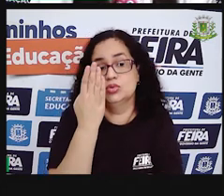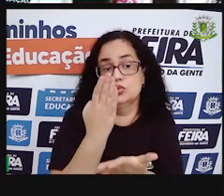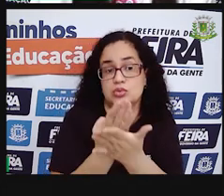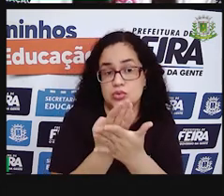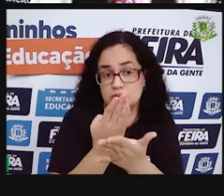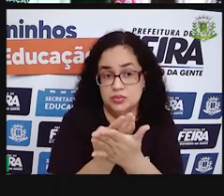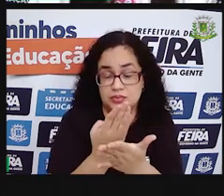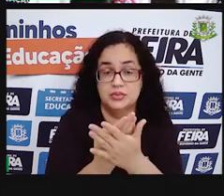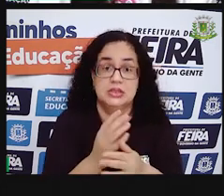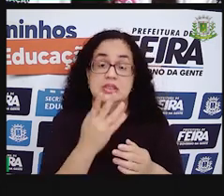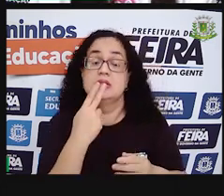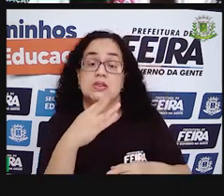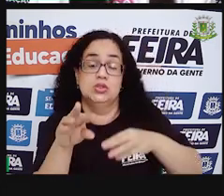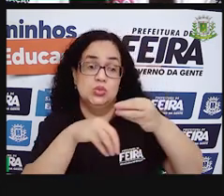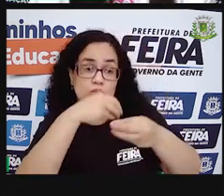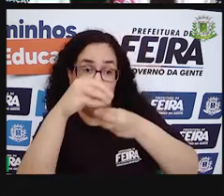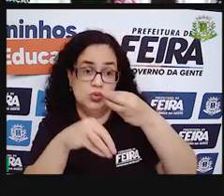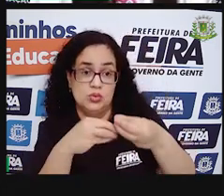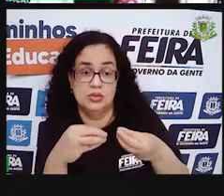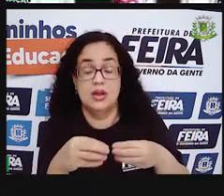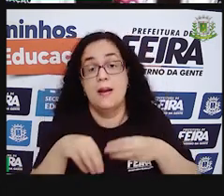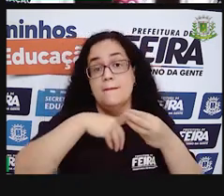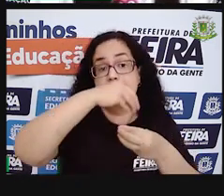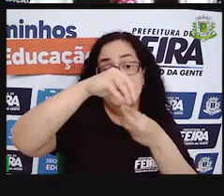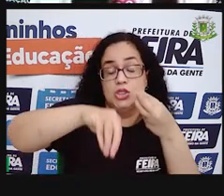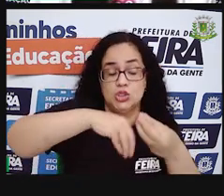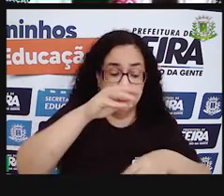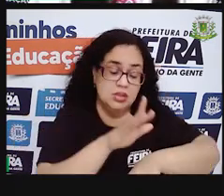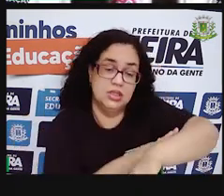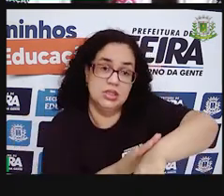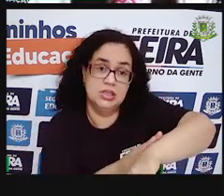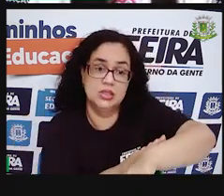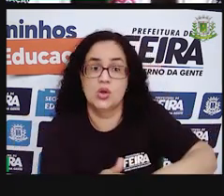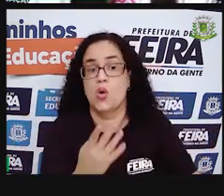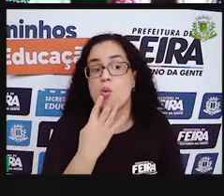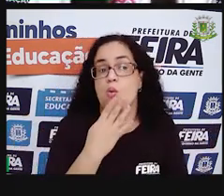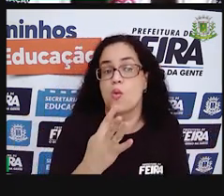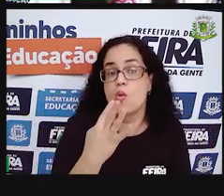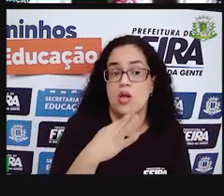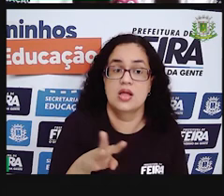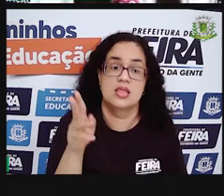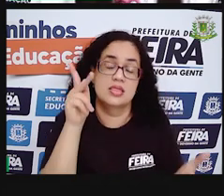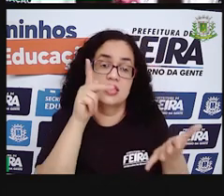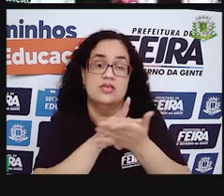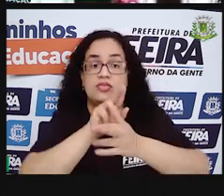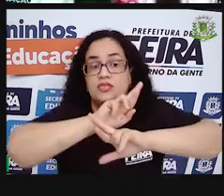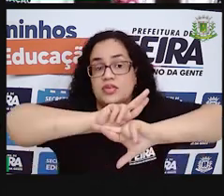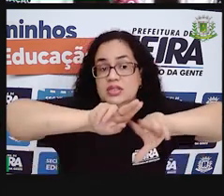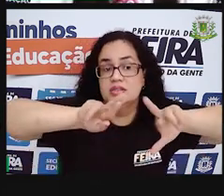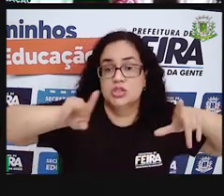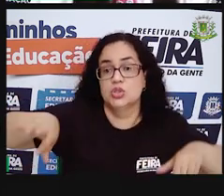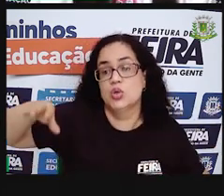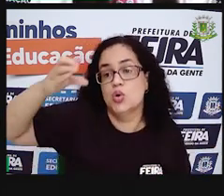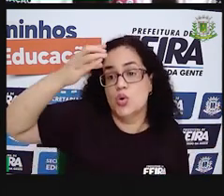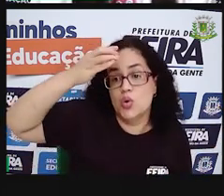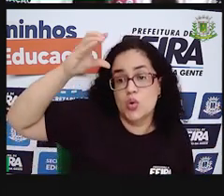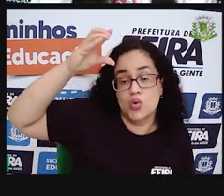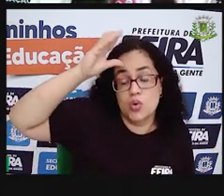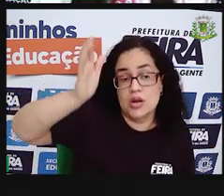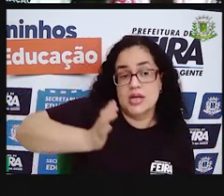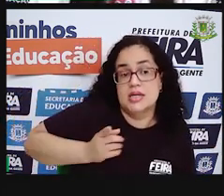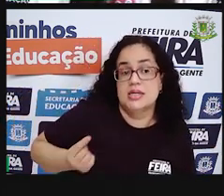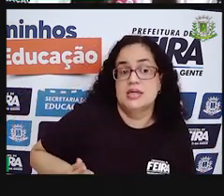entre as etnias. E a gente sabe que a mistura das etnias trouxe, na verdade, diversidade cultural e